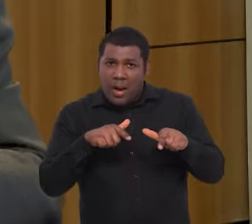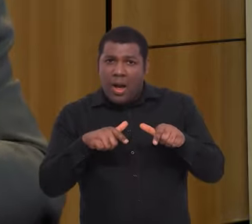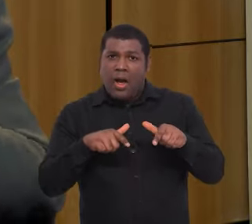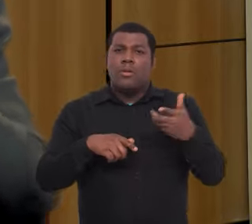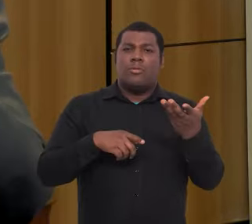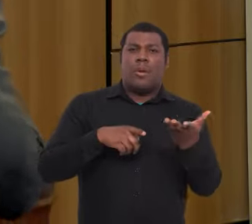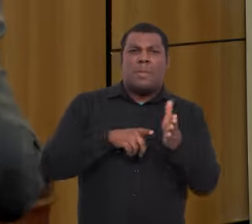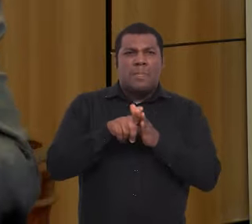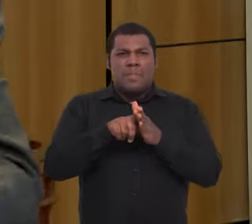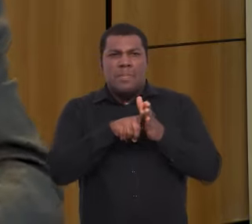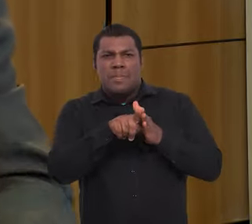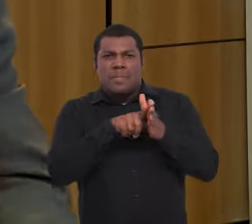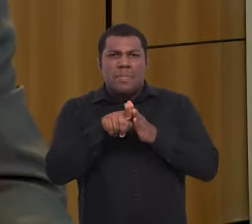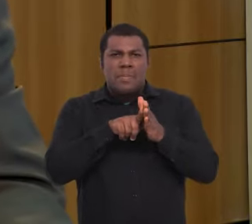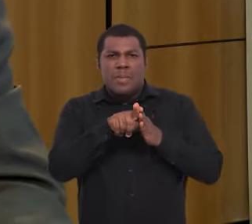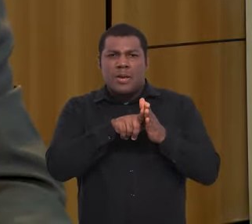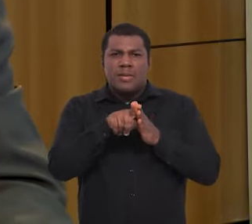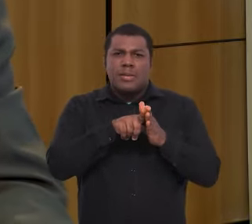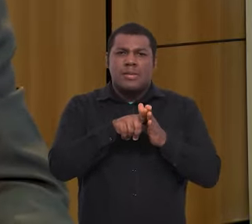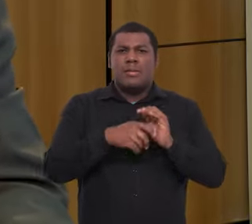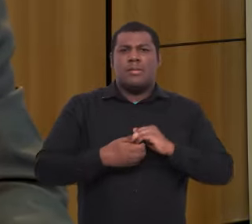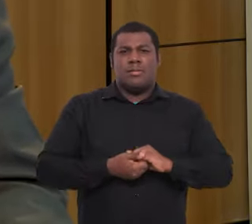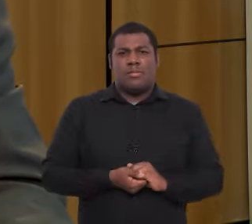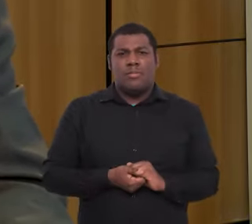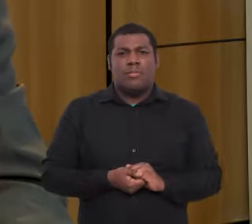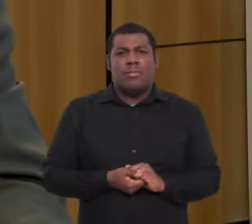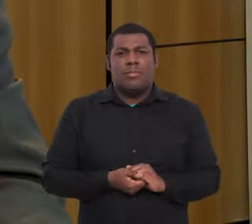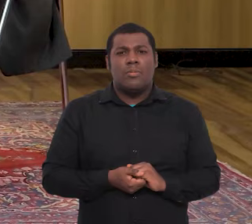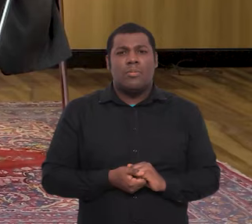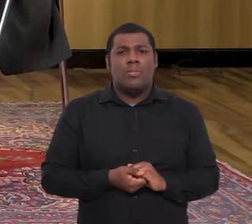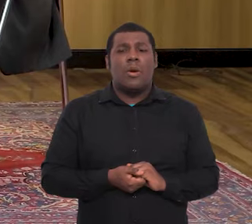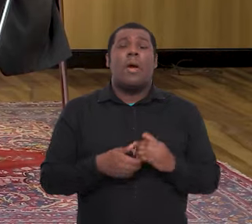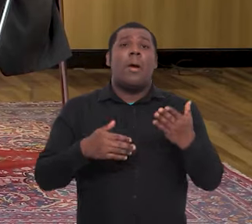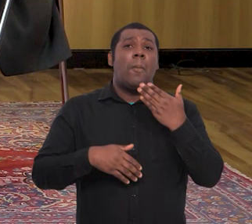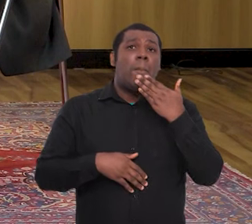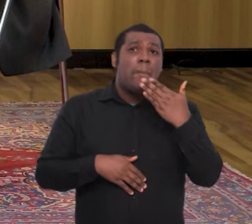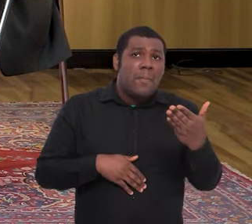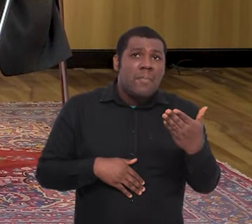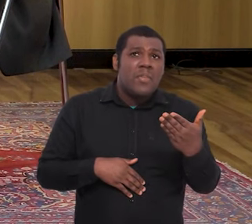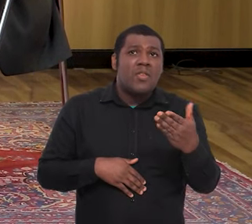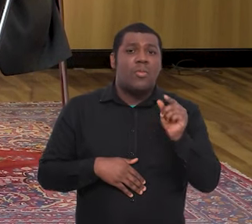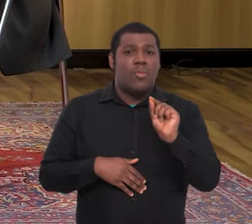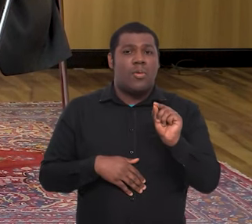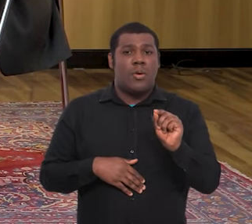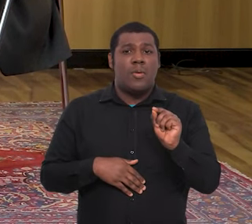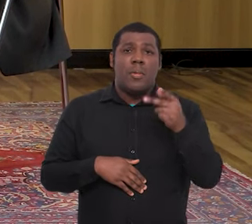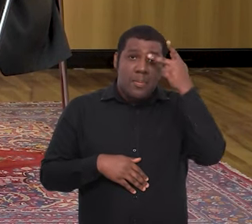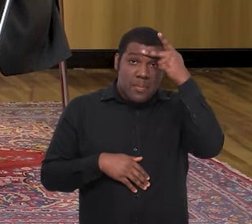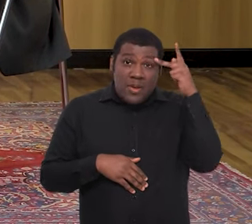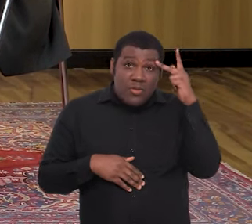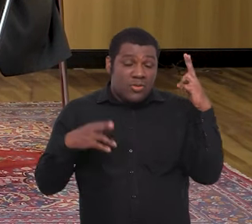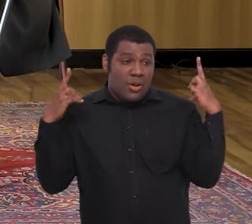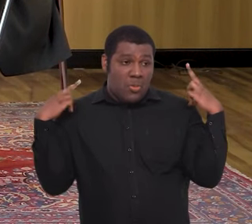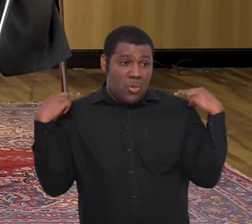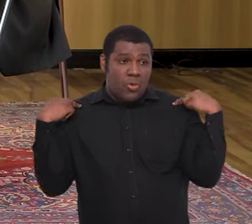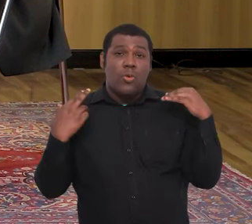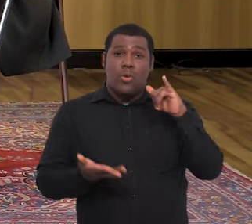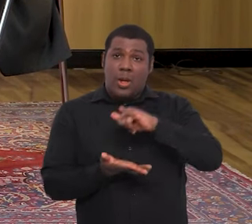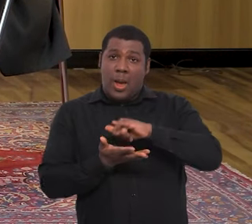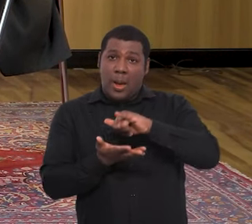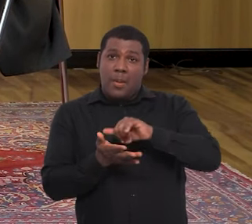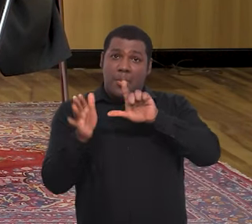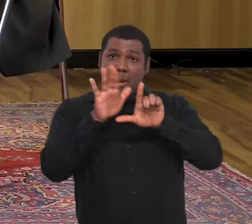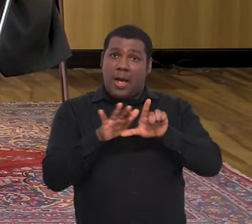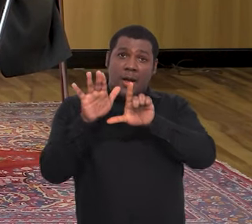fizemos todas as projeções que nós fizemos Portanto o que a gente pede naé Graciele que os motoristas